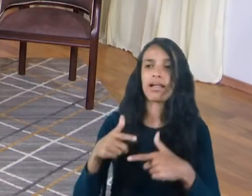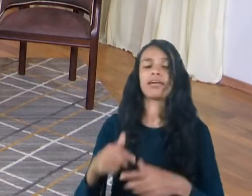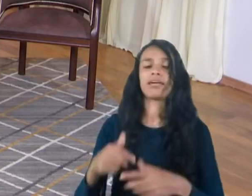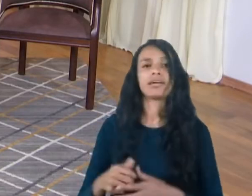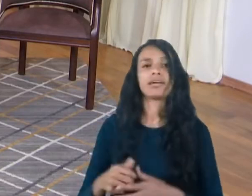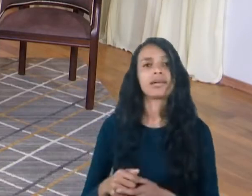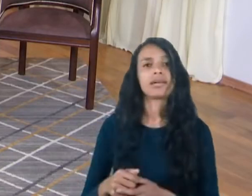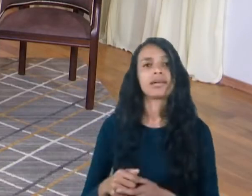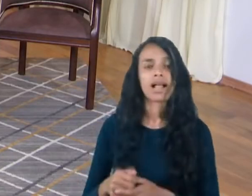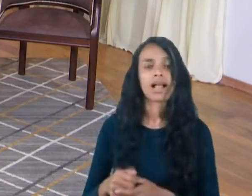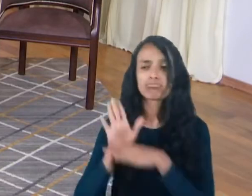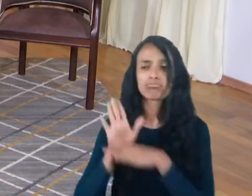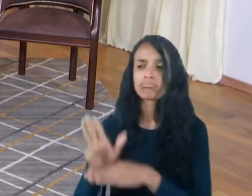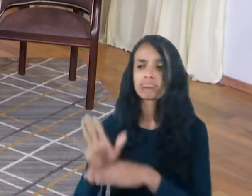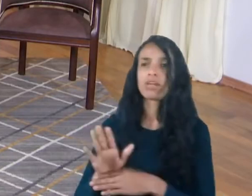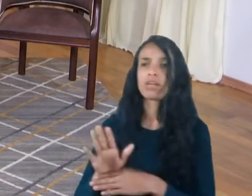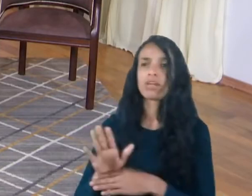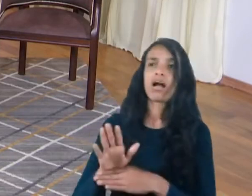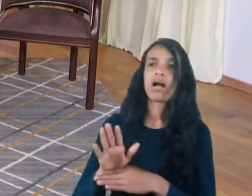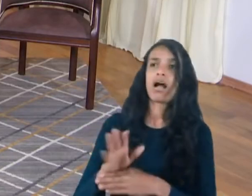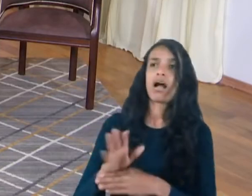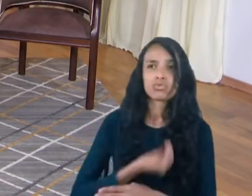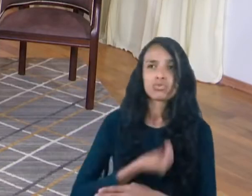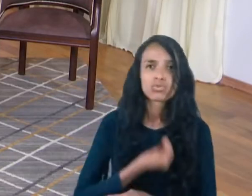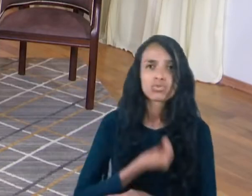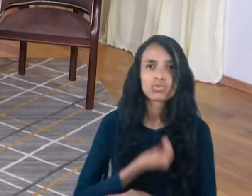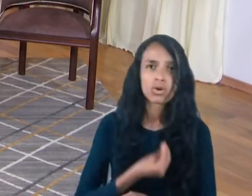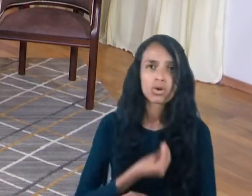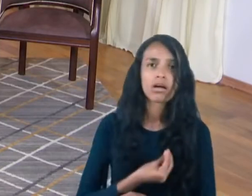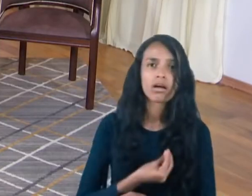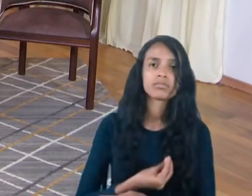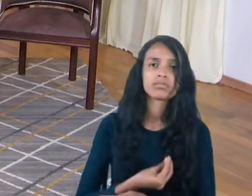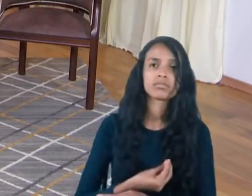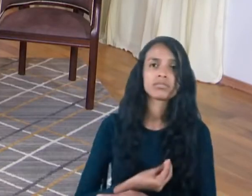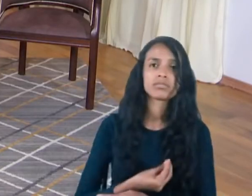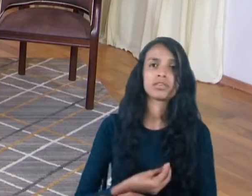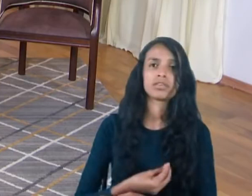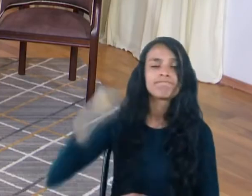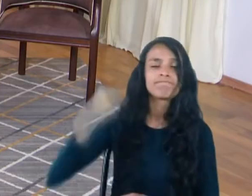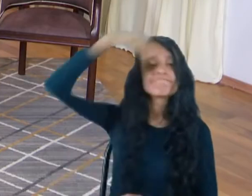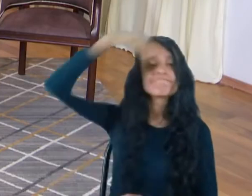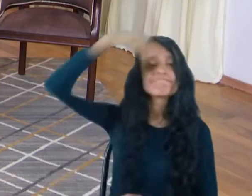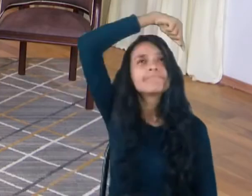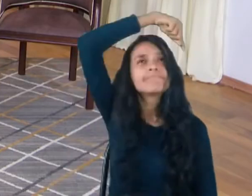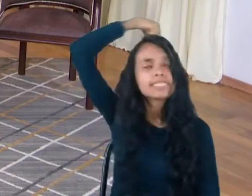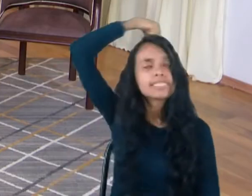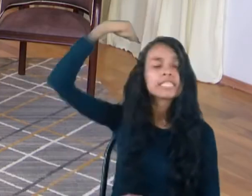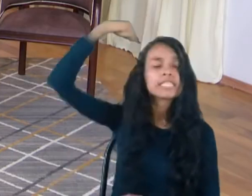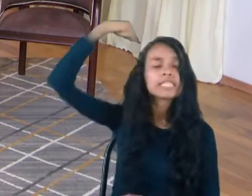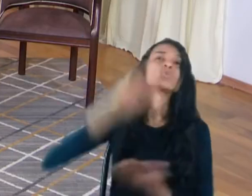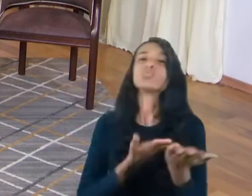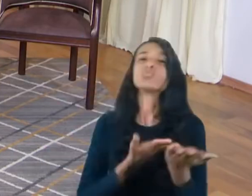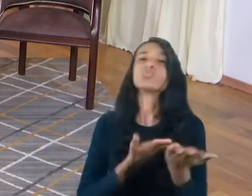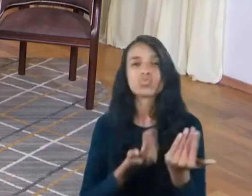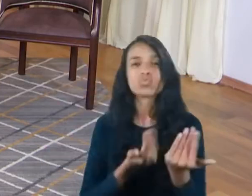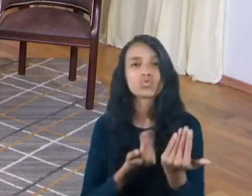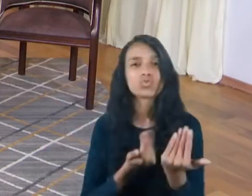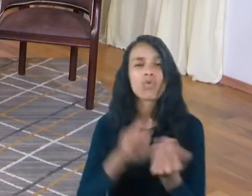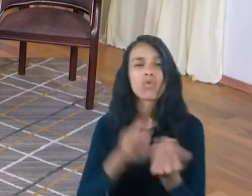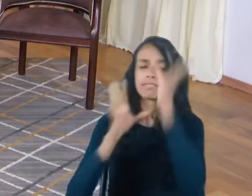viva, a juventude santa, a juventude cheia da palavra de